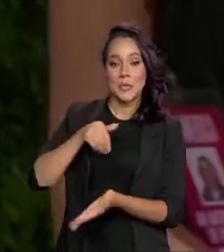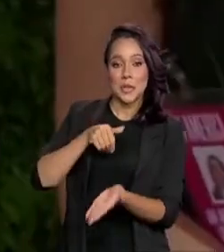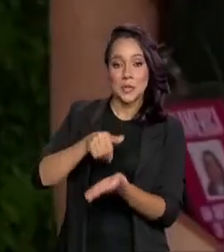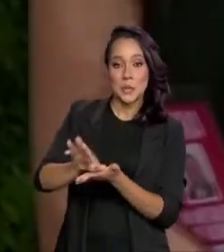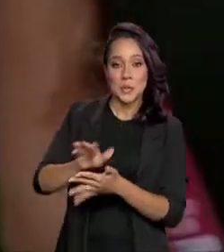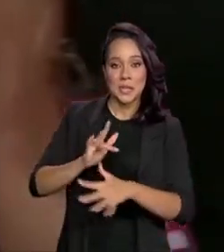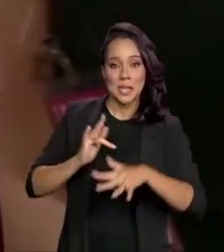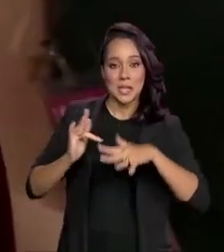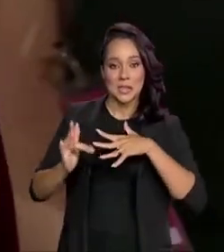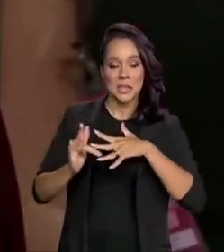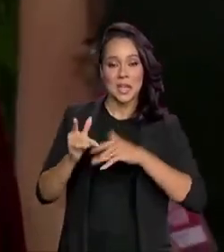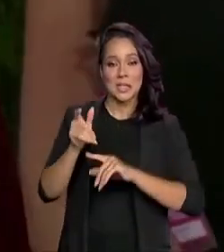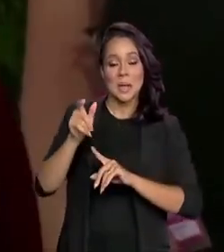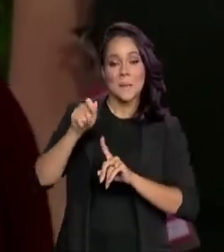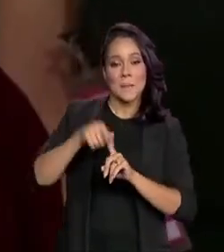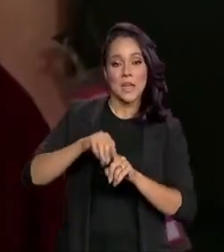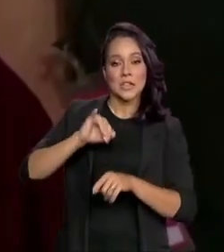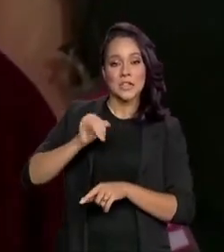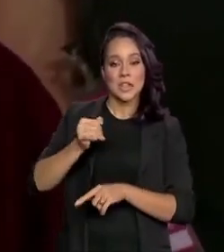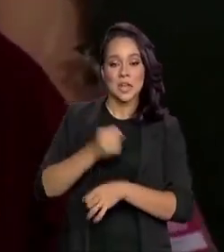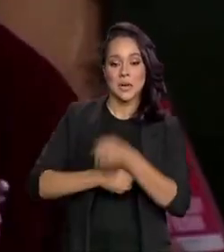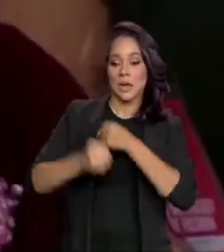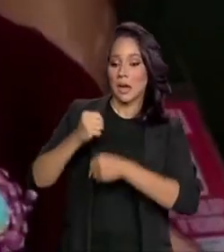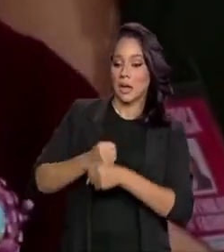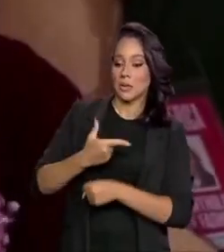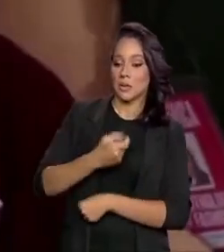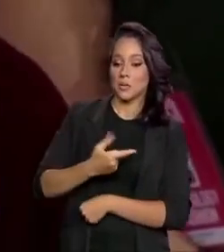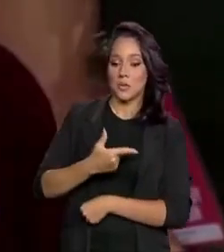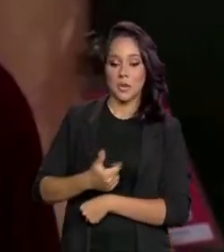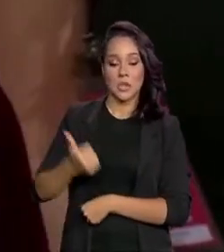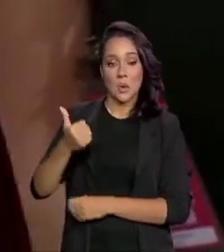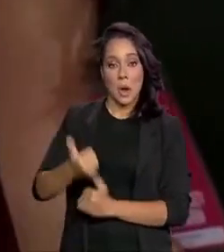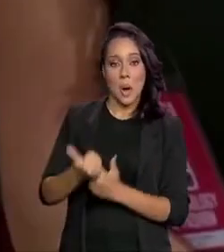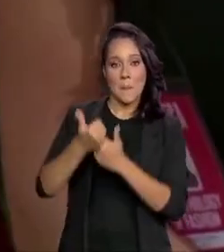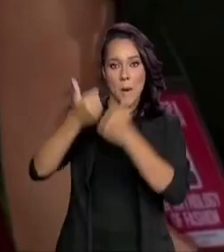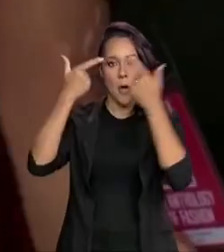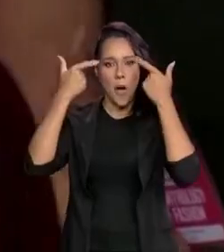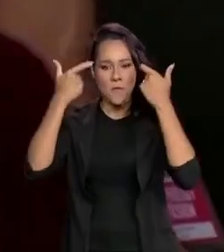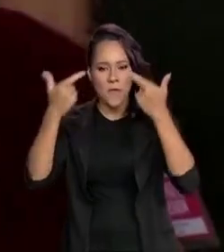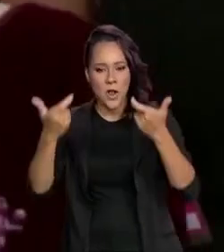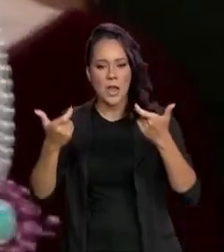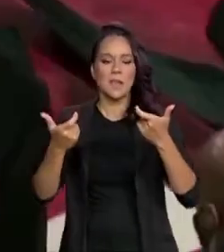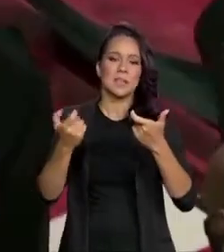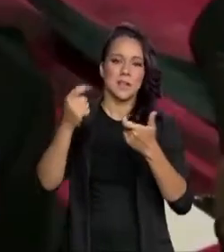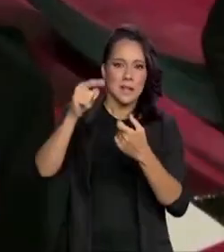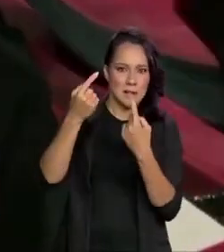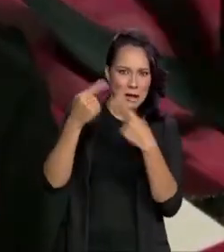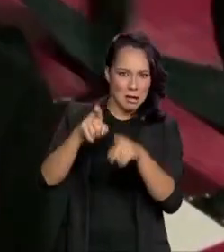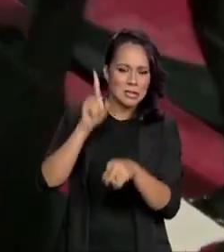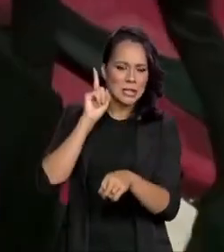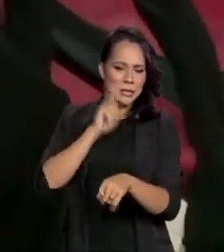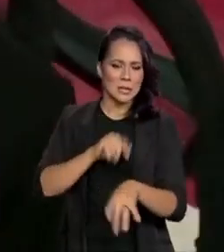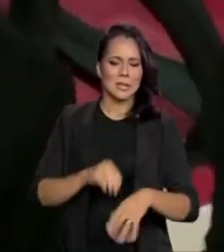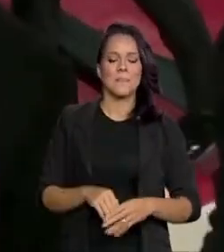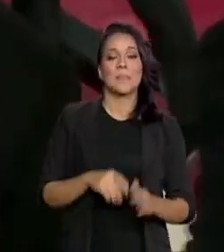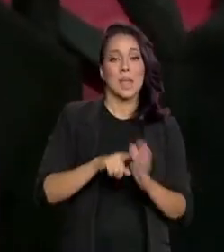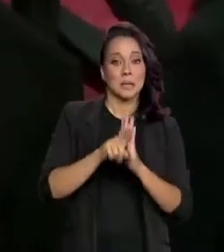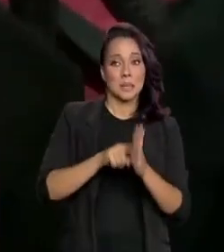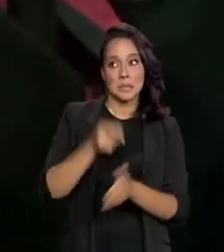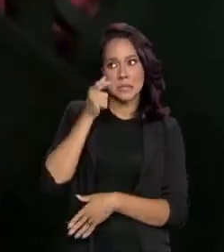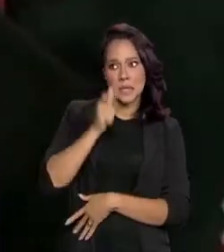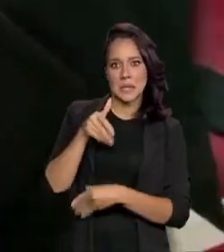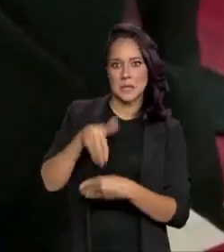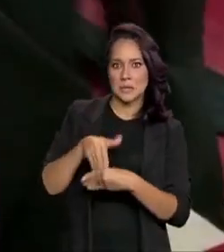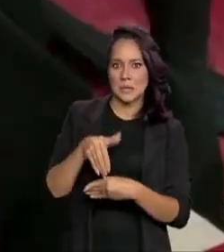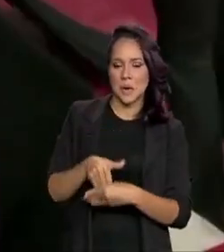de 2021 devido ao apoio à violenta invasão do Capitólio. Segundo as pesquisas de intenção de